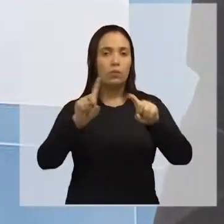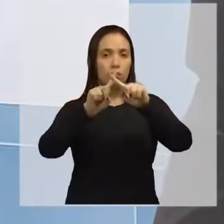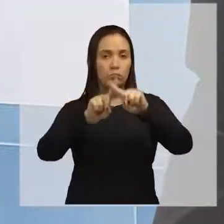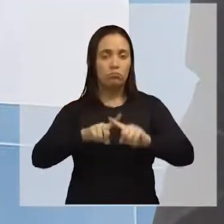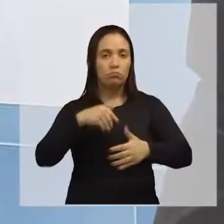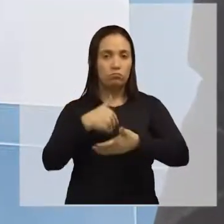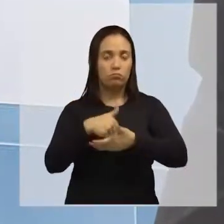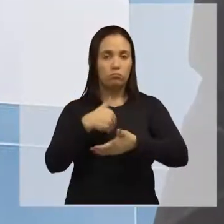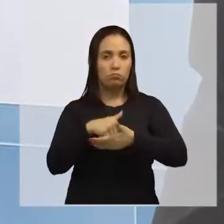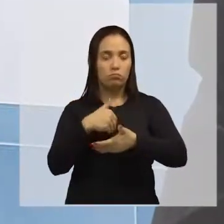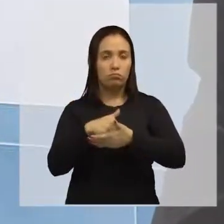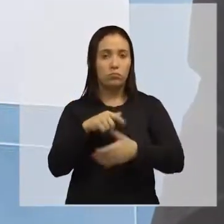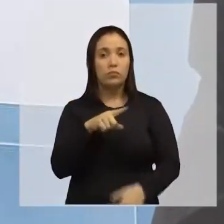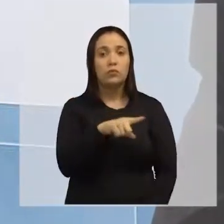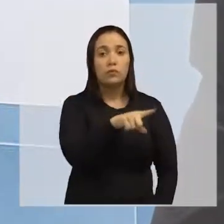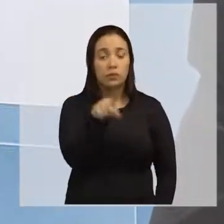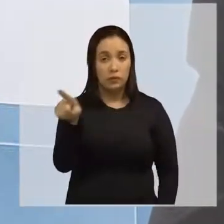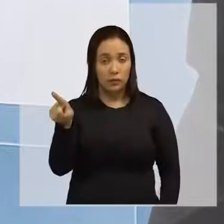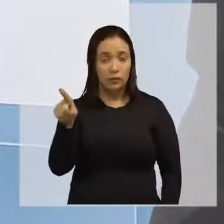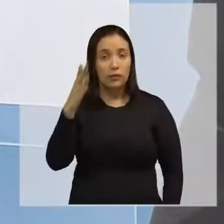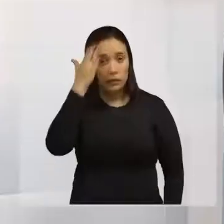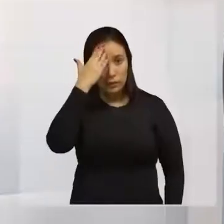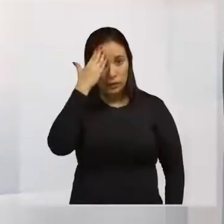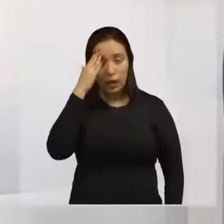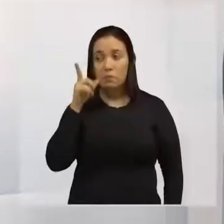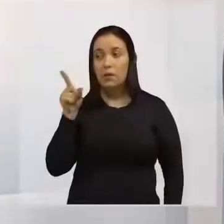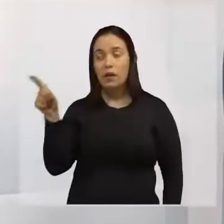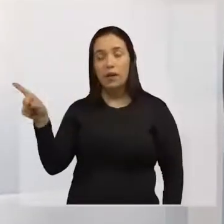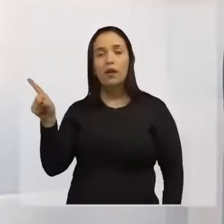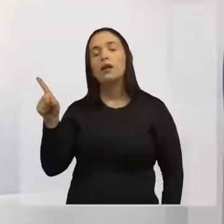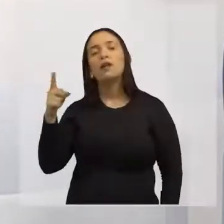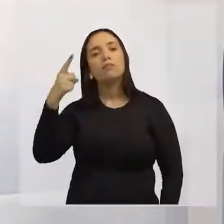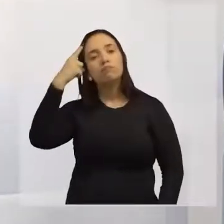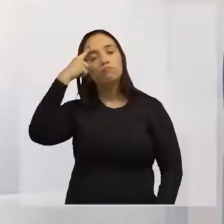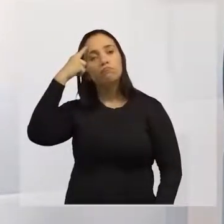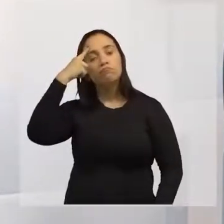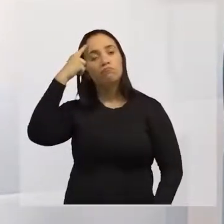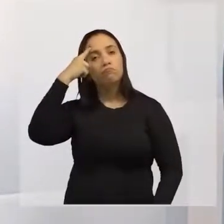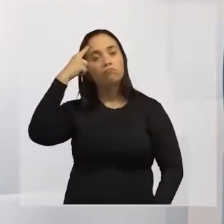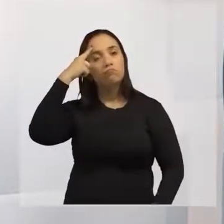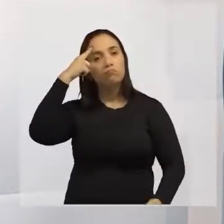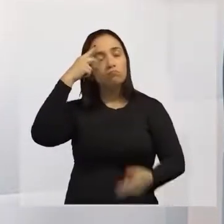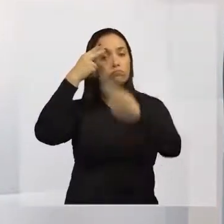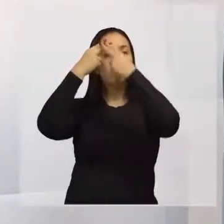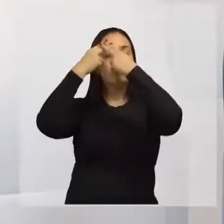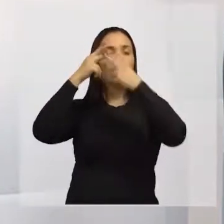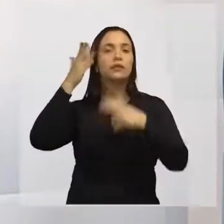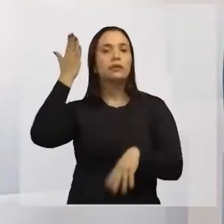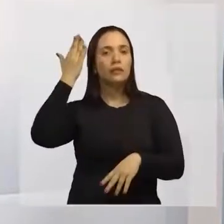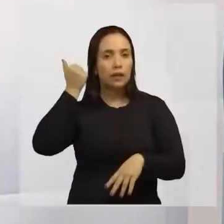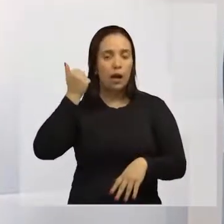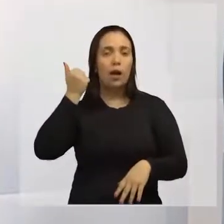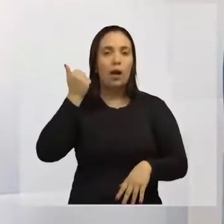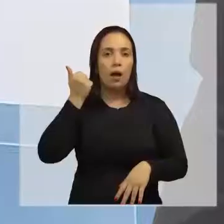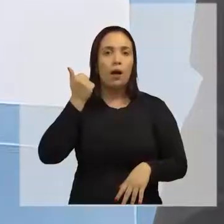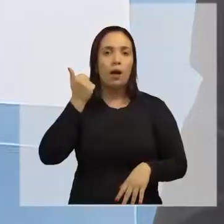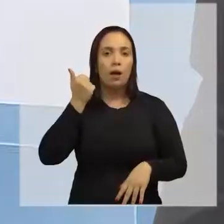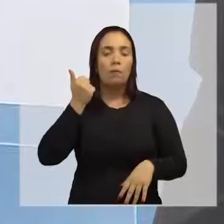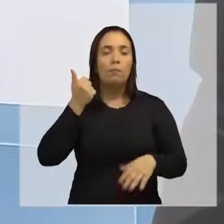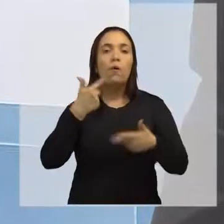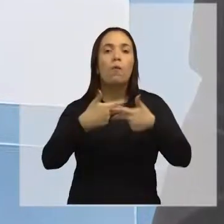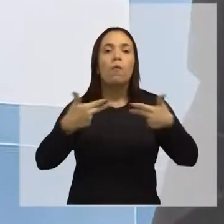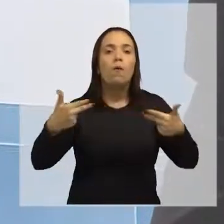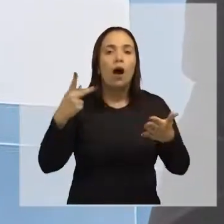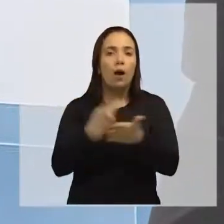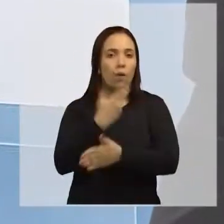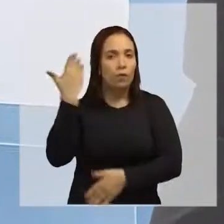do Mundo e vocês não sabem que o Luiz tem na cabeça, né, números difíceis de serem guardados.